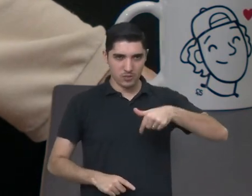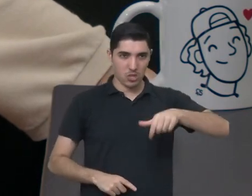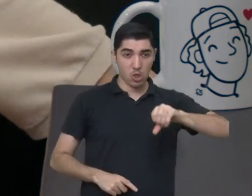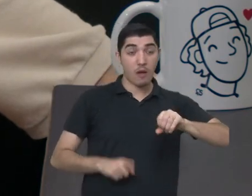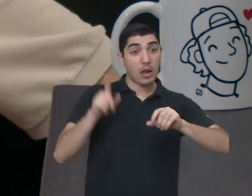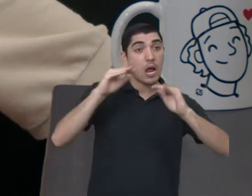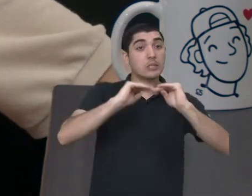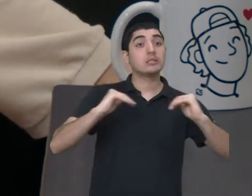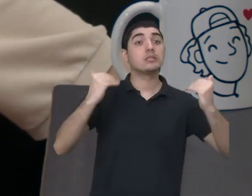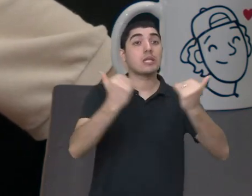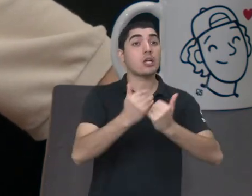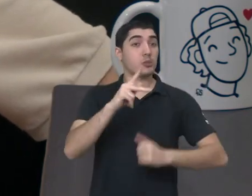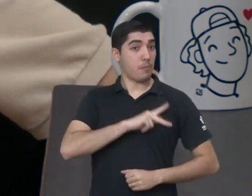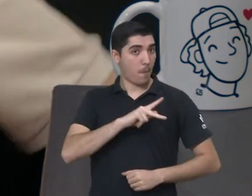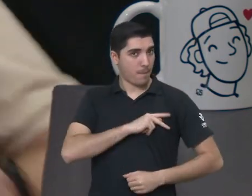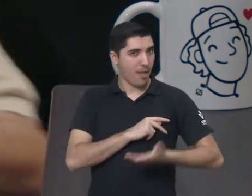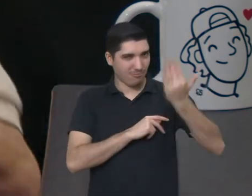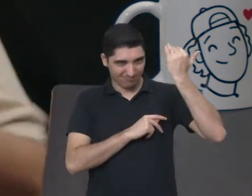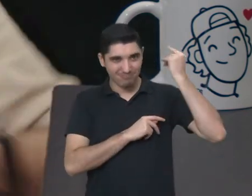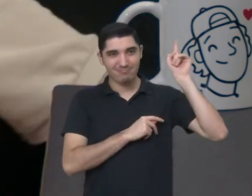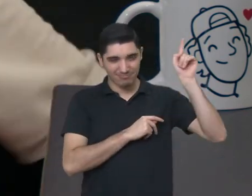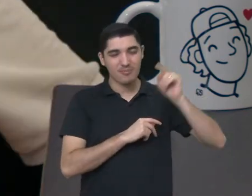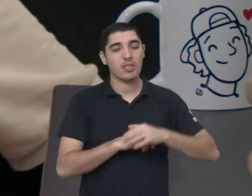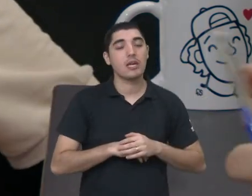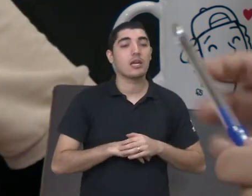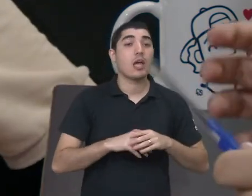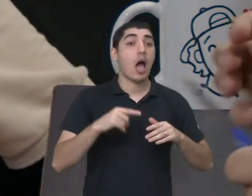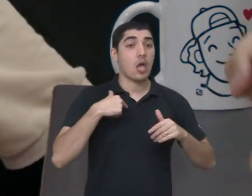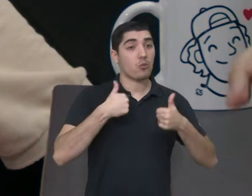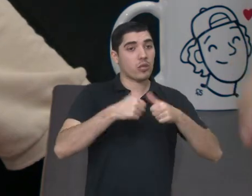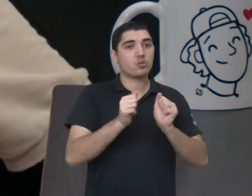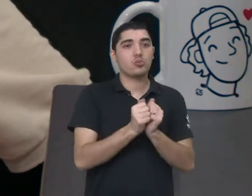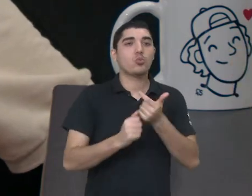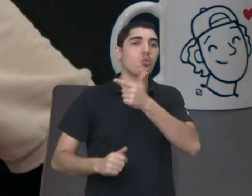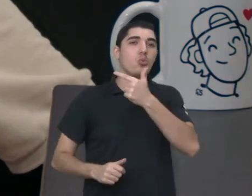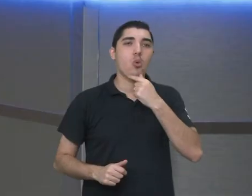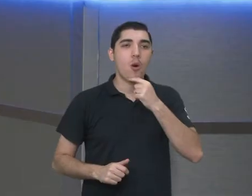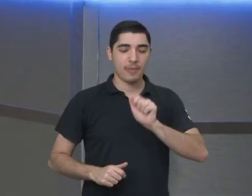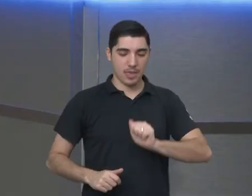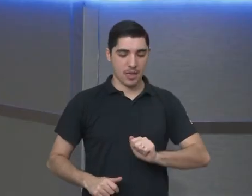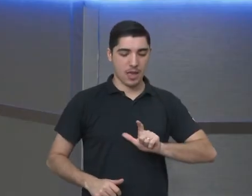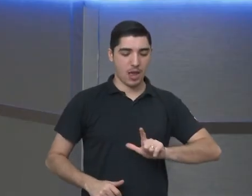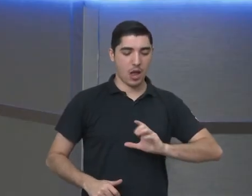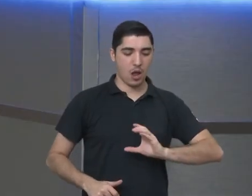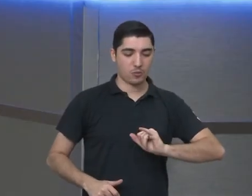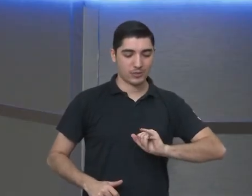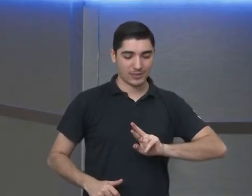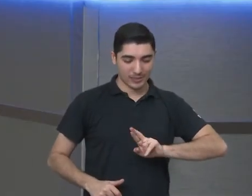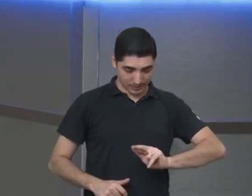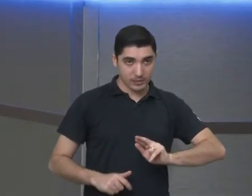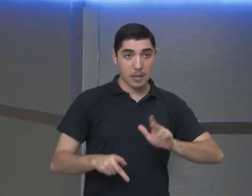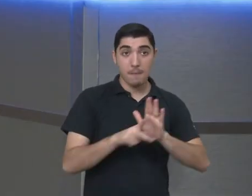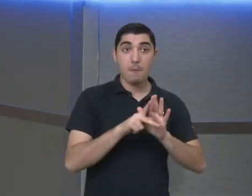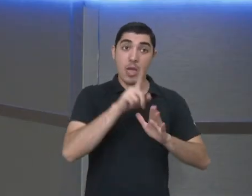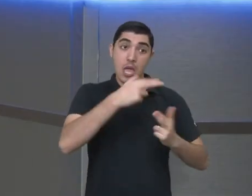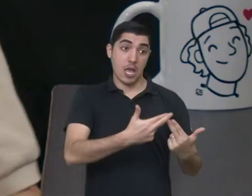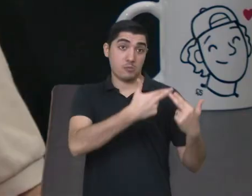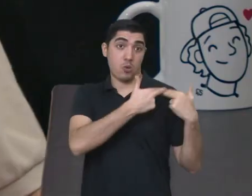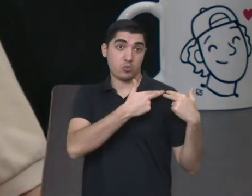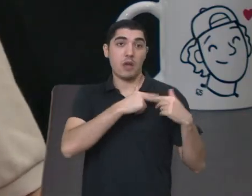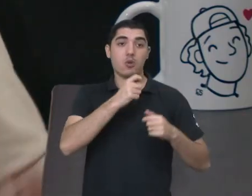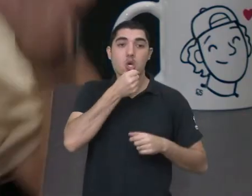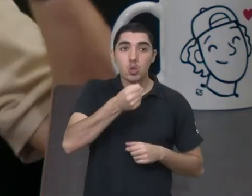tá gordo, Coutinho tá gordo, ele falava. Então, o da rádio ele é mais intenso, né? Tem essa diferença entre rádio e televisão. Né? Você passa aquela emoção que você tá